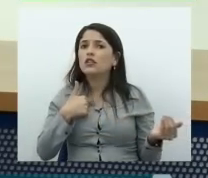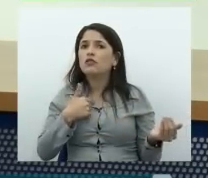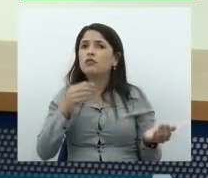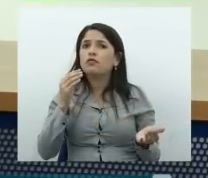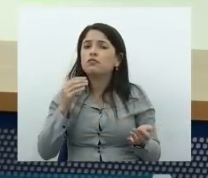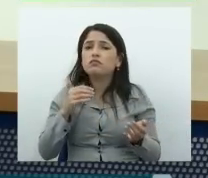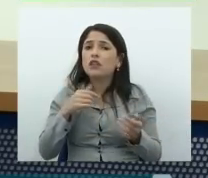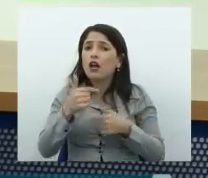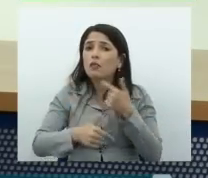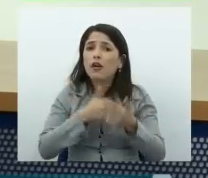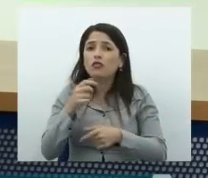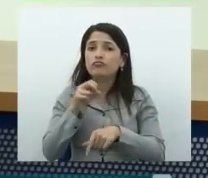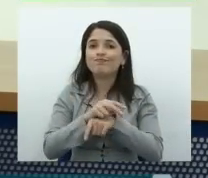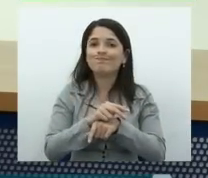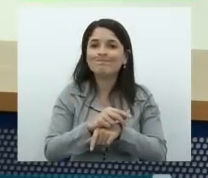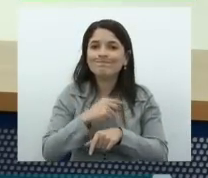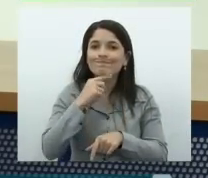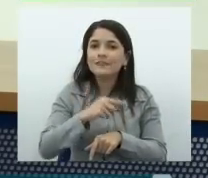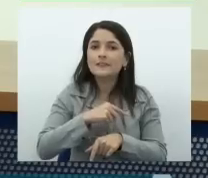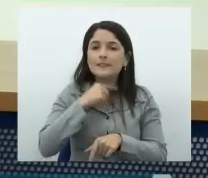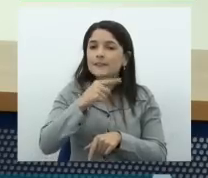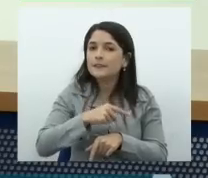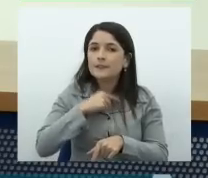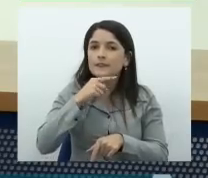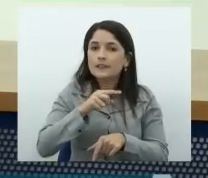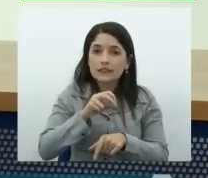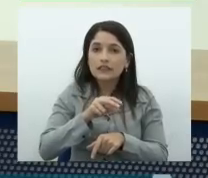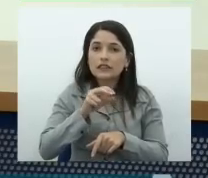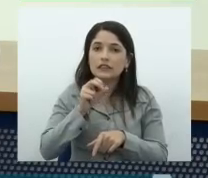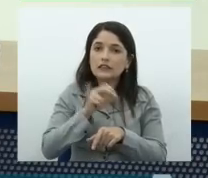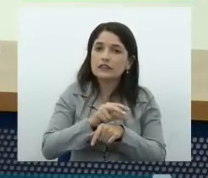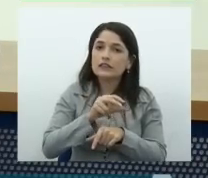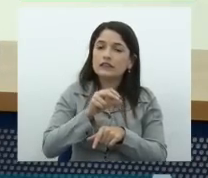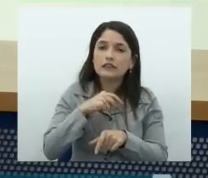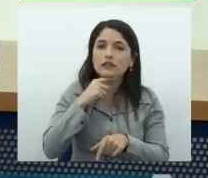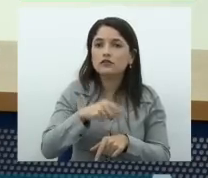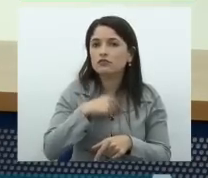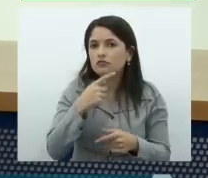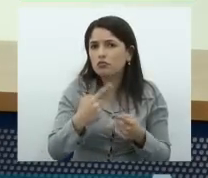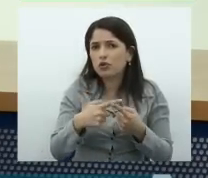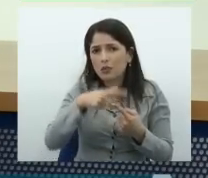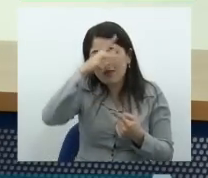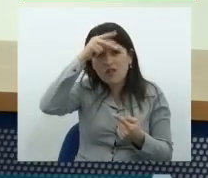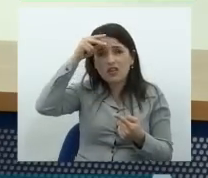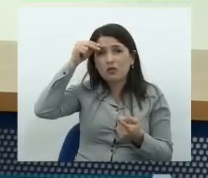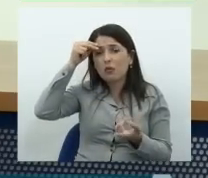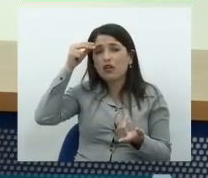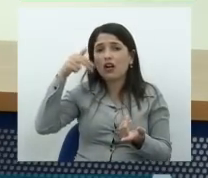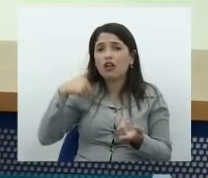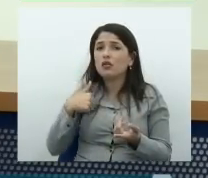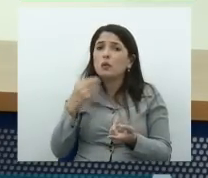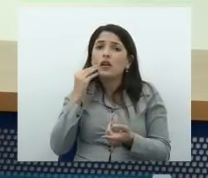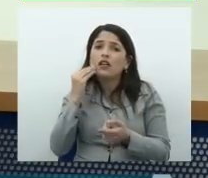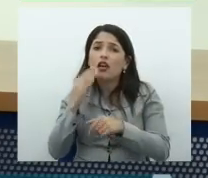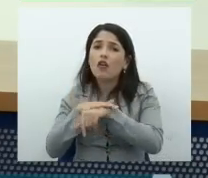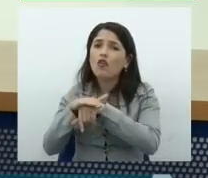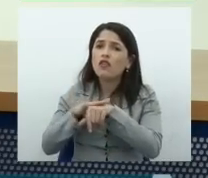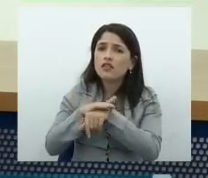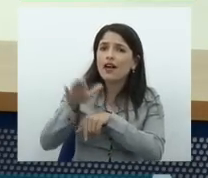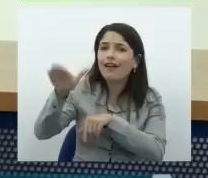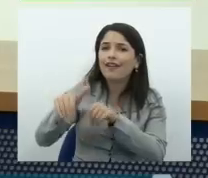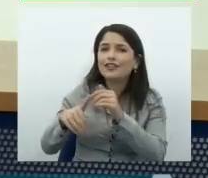A prefeitura não aplica e não conversa com o empresariado da nossa cidade para que isso ocorra.